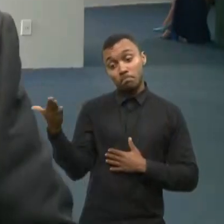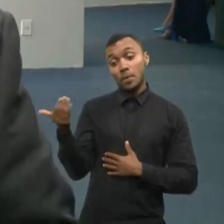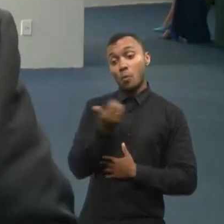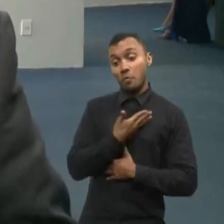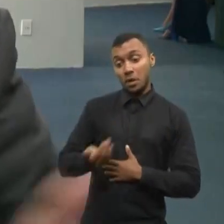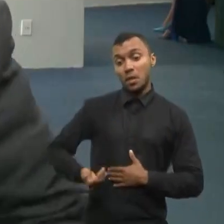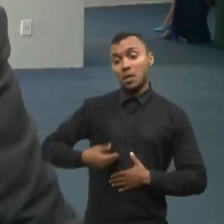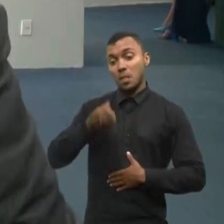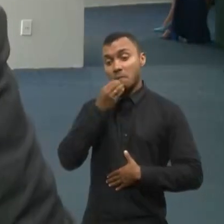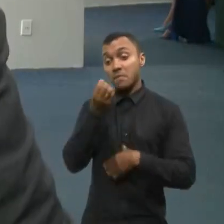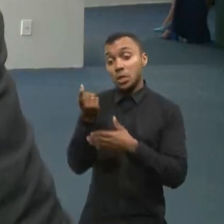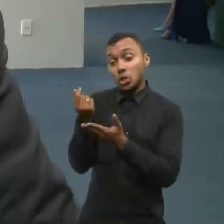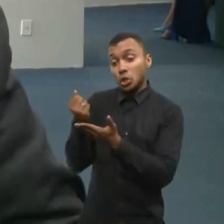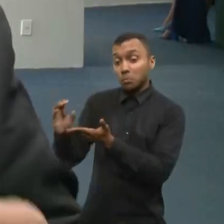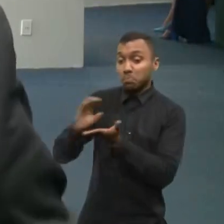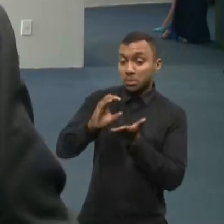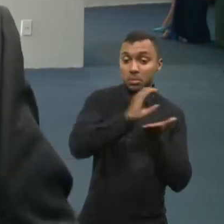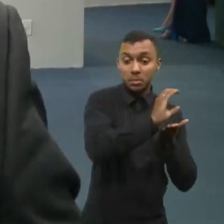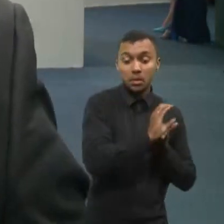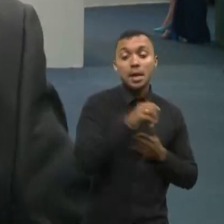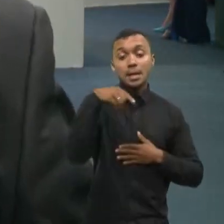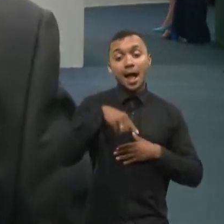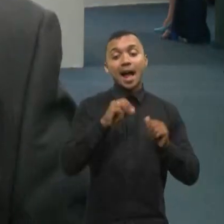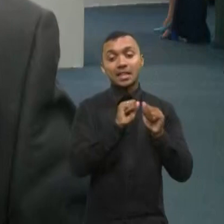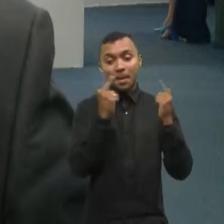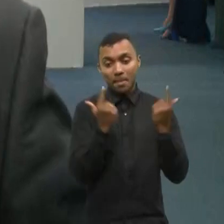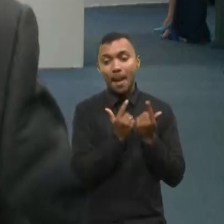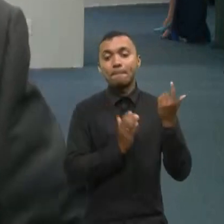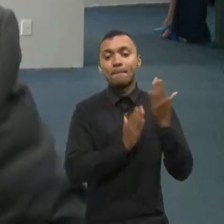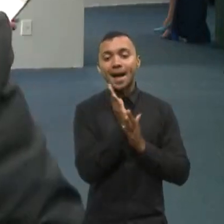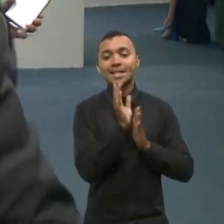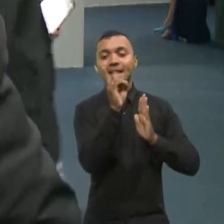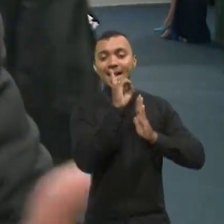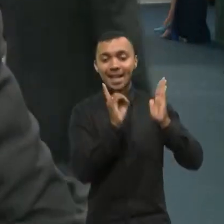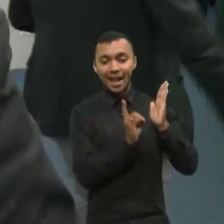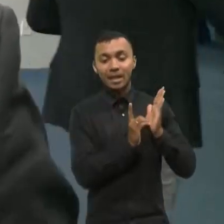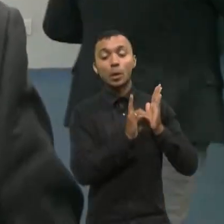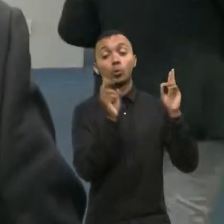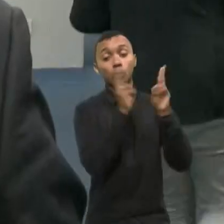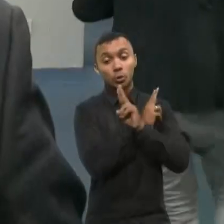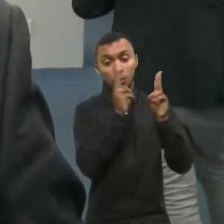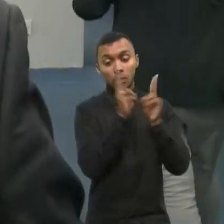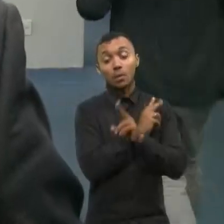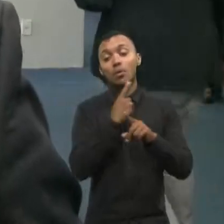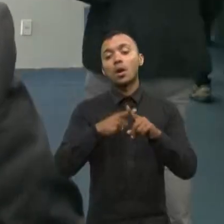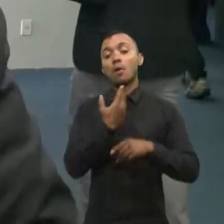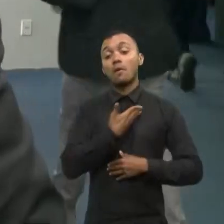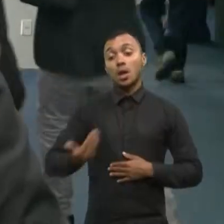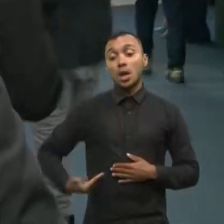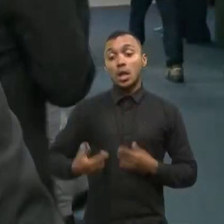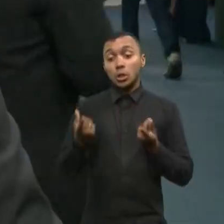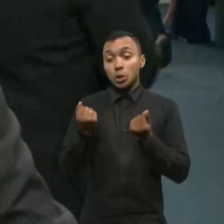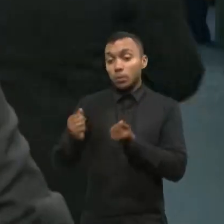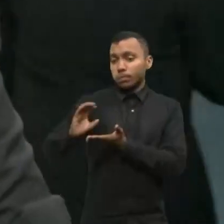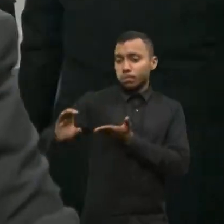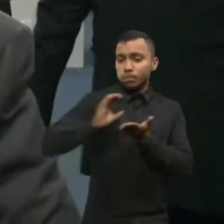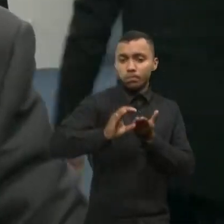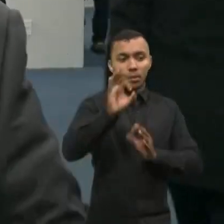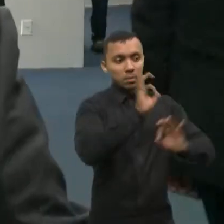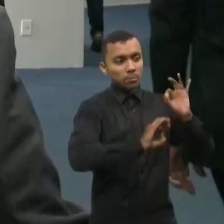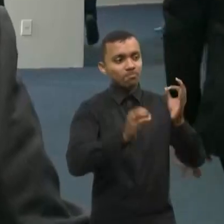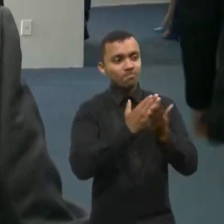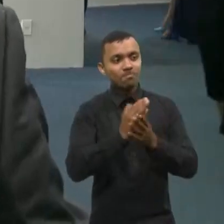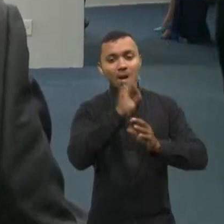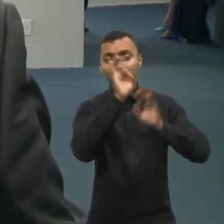esses investimentos, nós aprovamos aqui um decreto de emergência para que o governo pudesse fazer esses investimentos, não chegou ainda